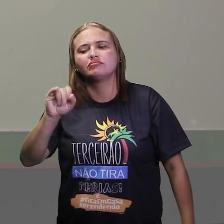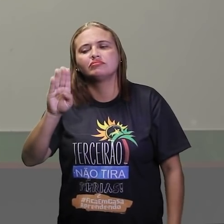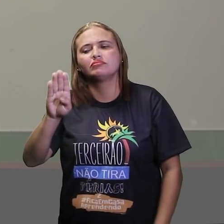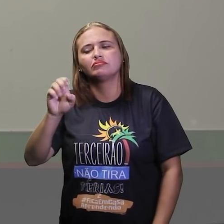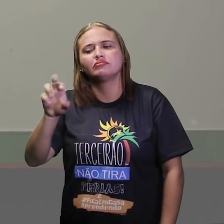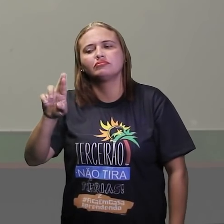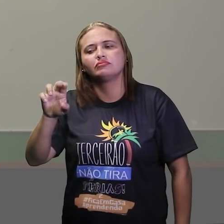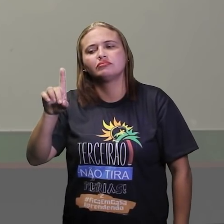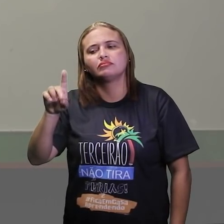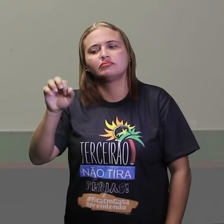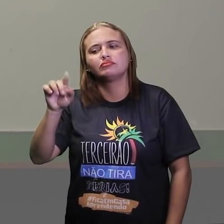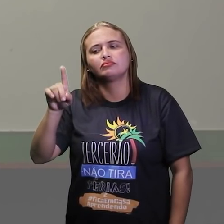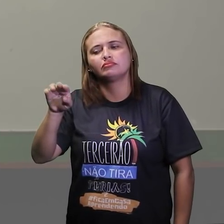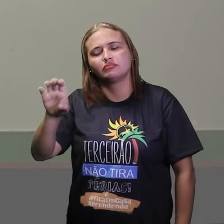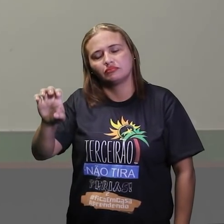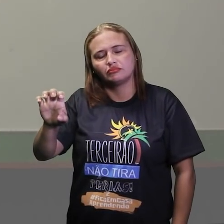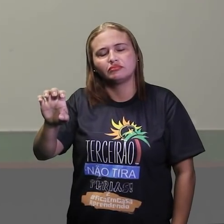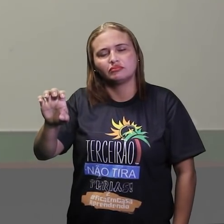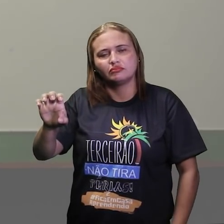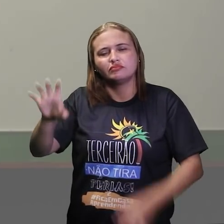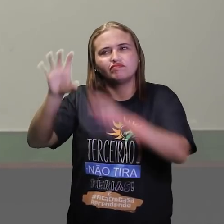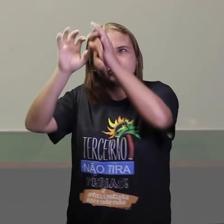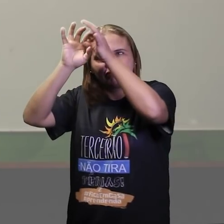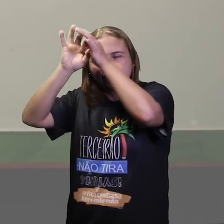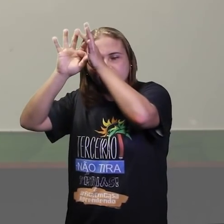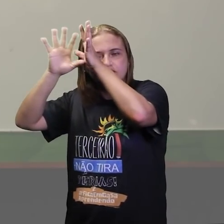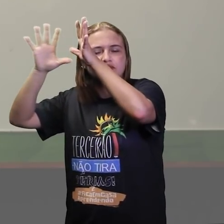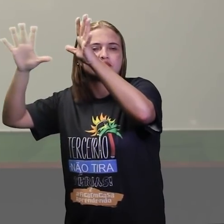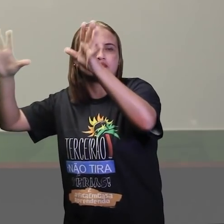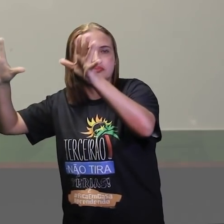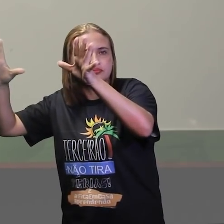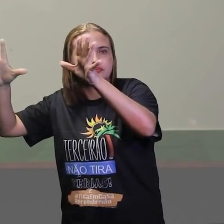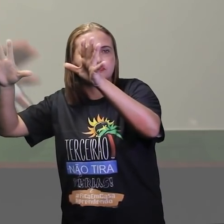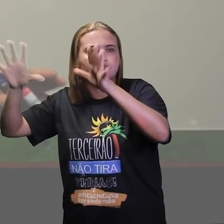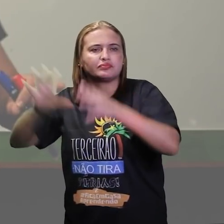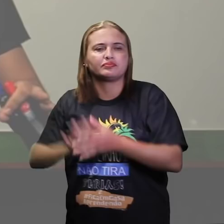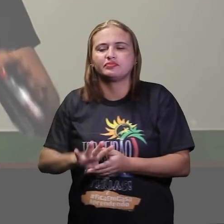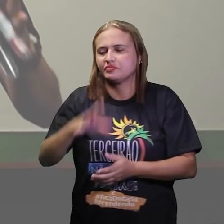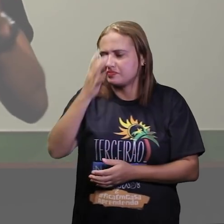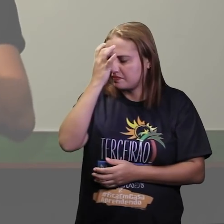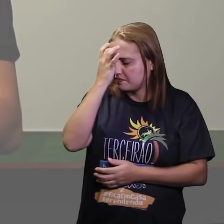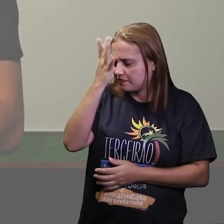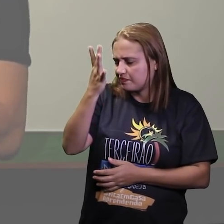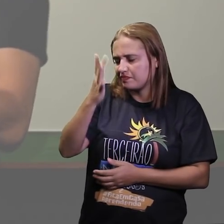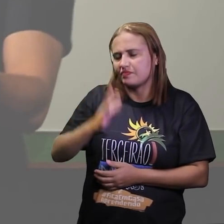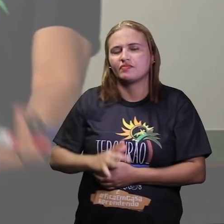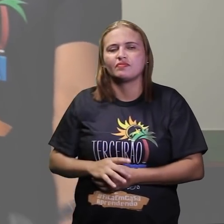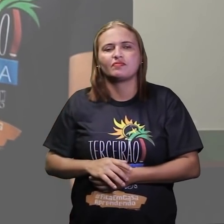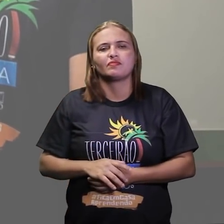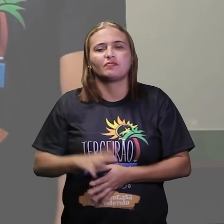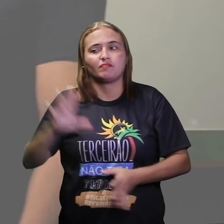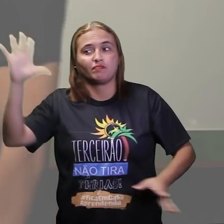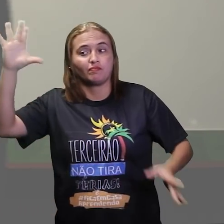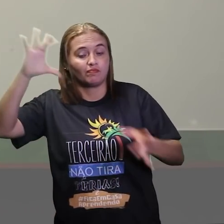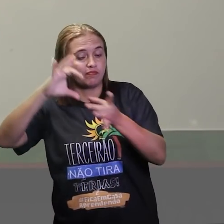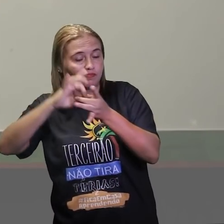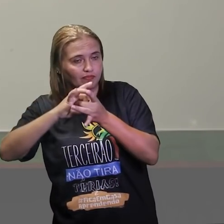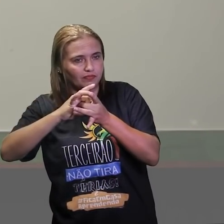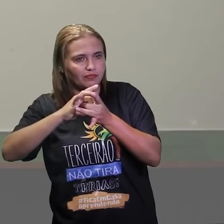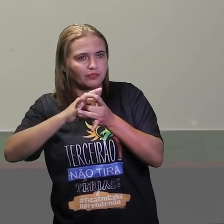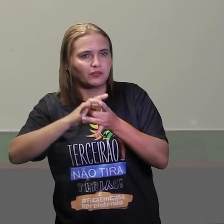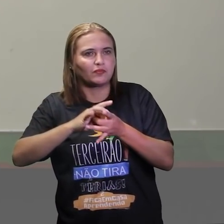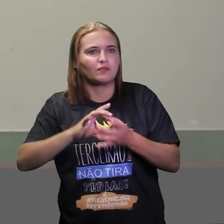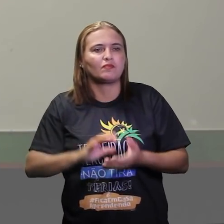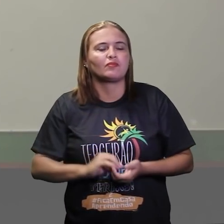liberdade porque ele é adepto do liberalismo. Liberdade, liberalismo, entendeu? Junta coisa, fica fácil, liberdade, liberalismo, não dá para separar, claro. Tá